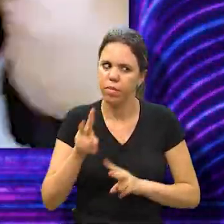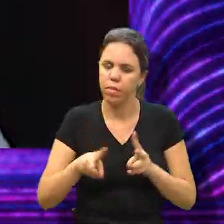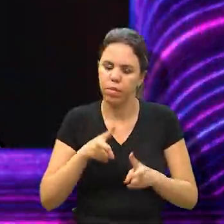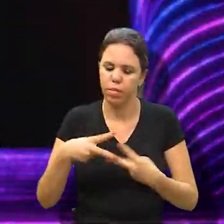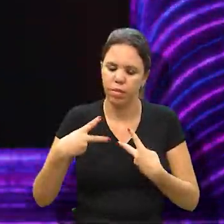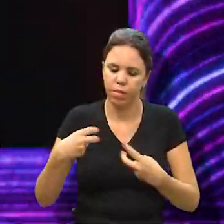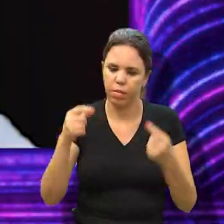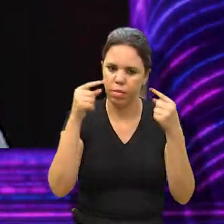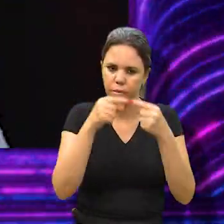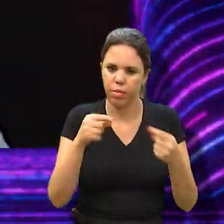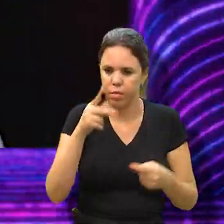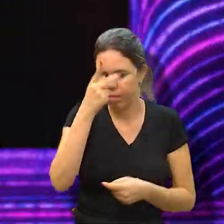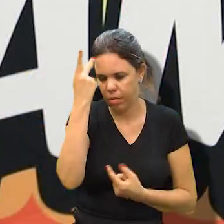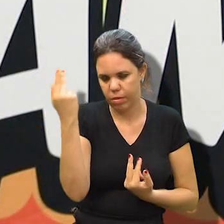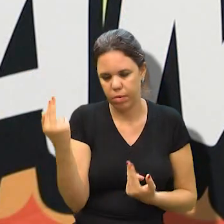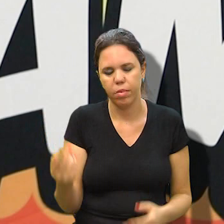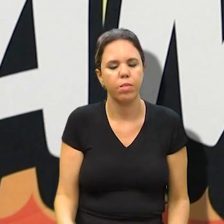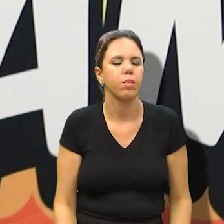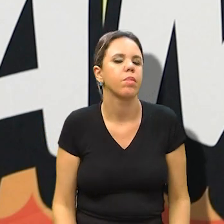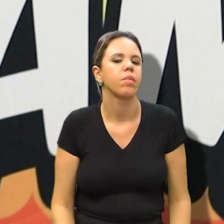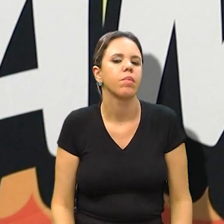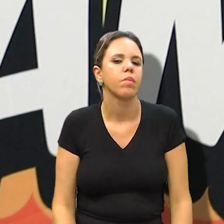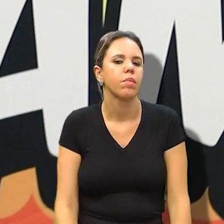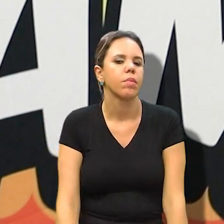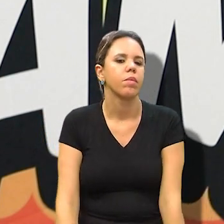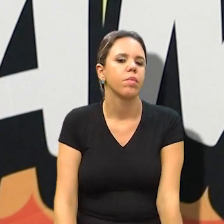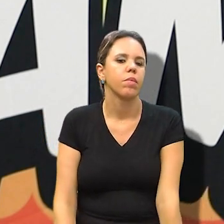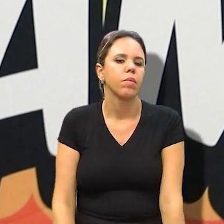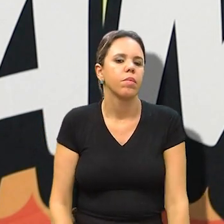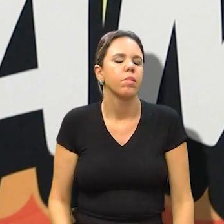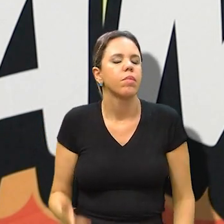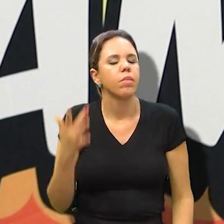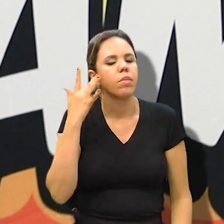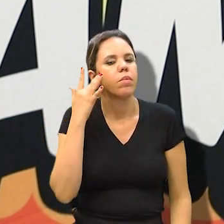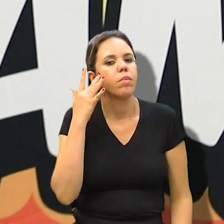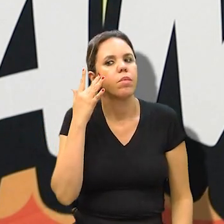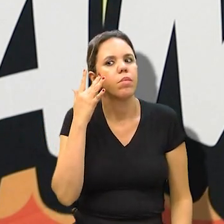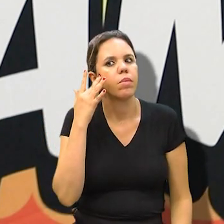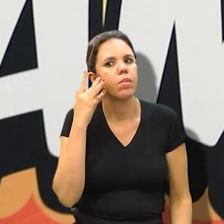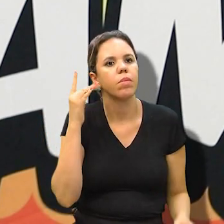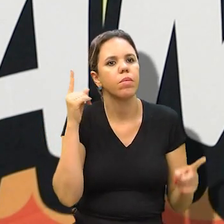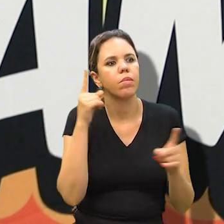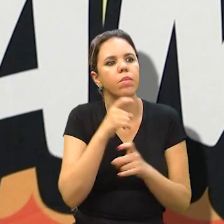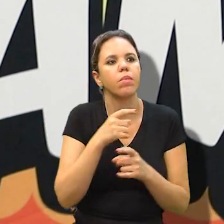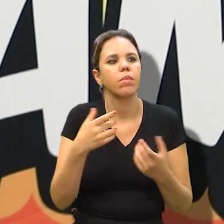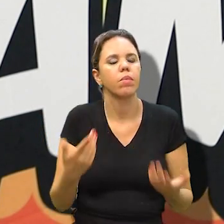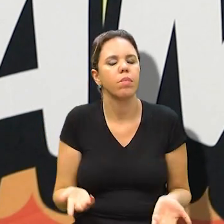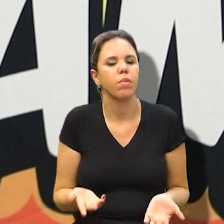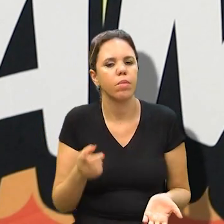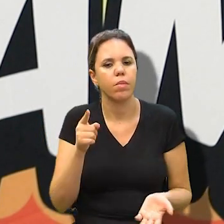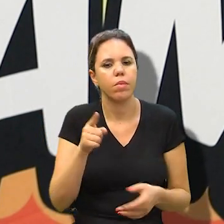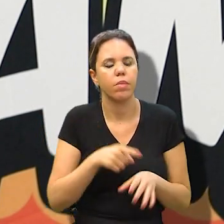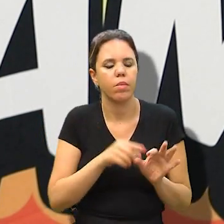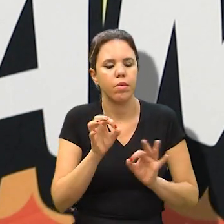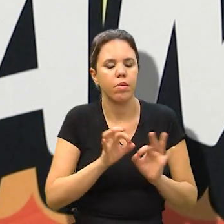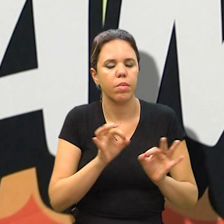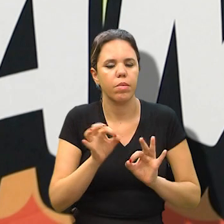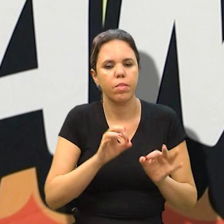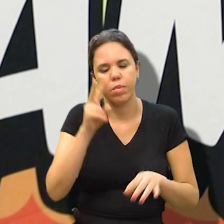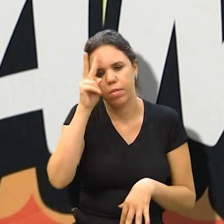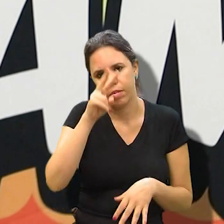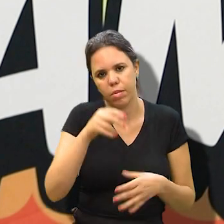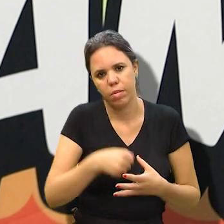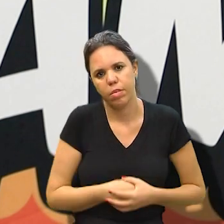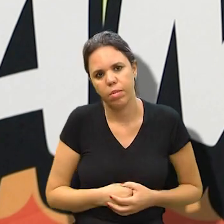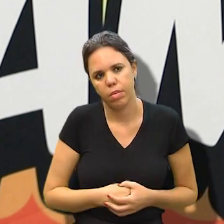pessoas se identifiquem com eles. E aí, qual foi a dificuldade na hora de você elaborar